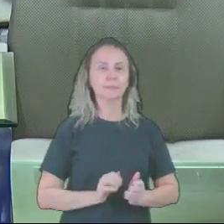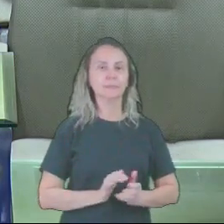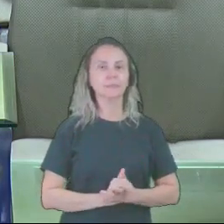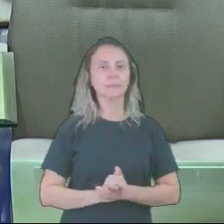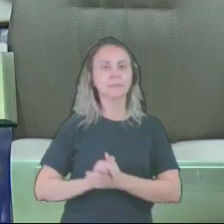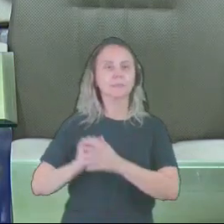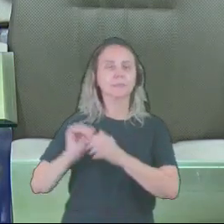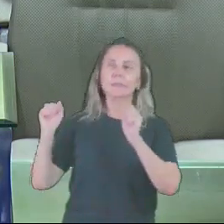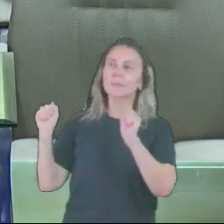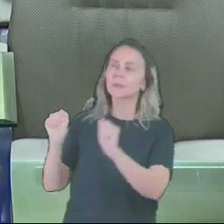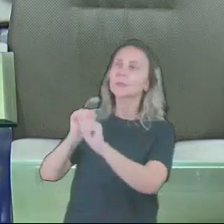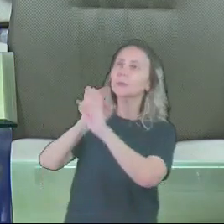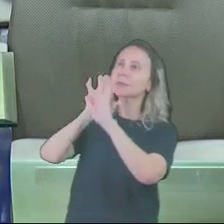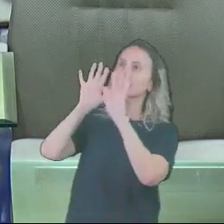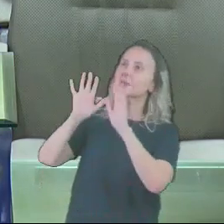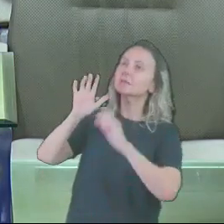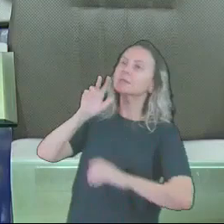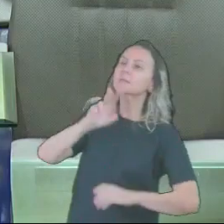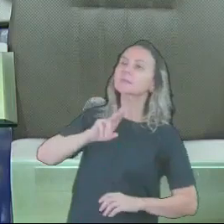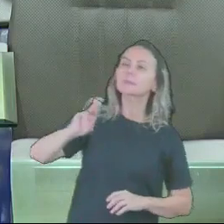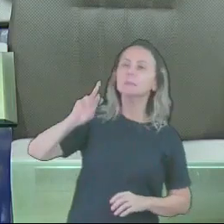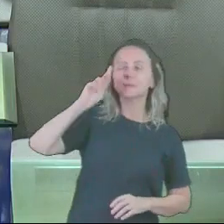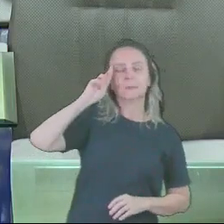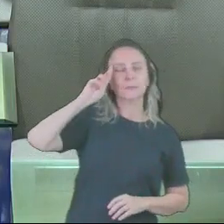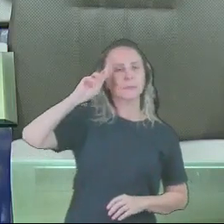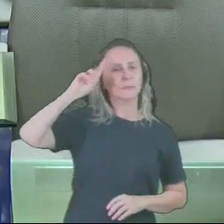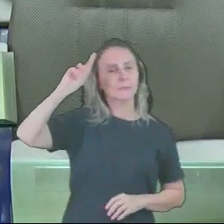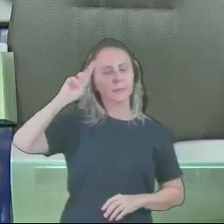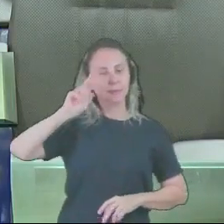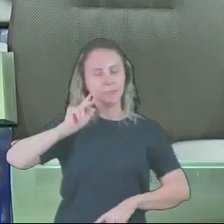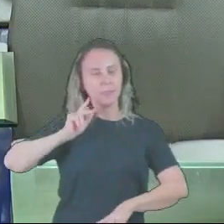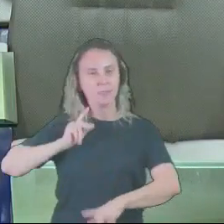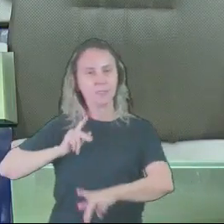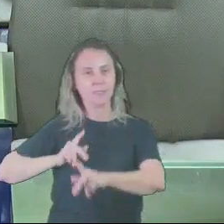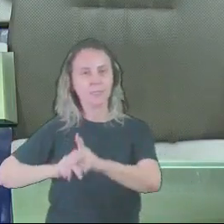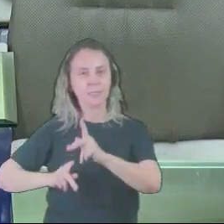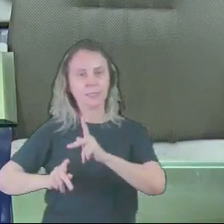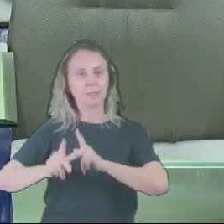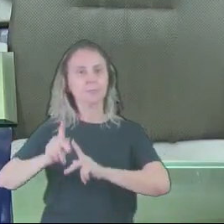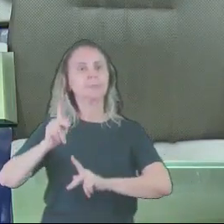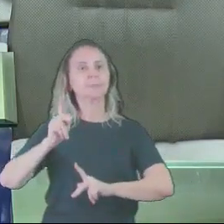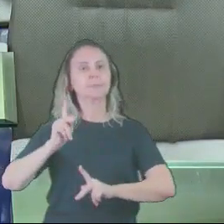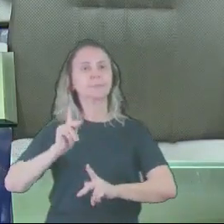é glorificado seja o nome do senhor para sempre